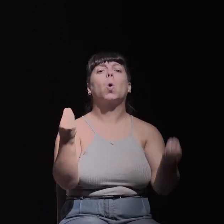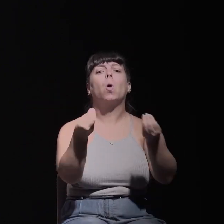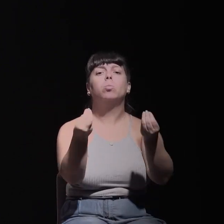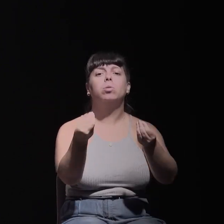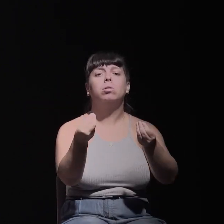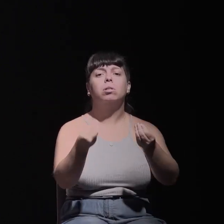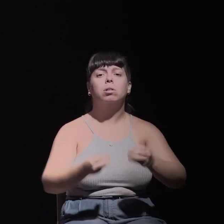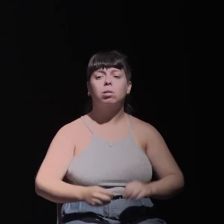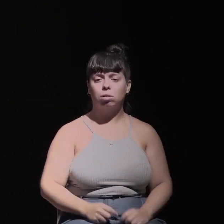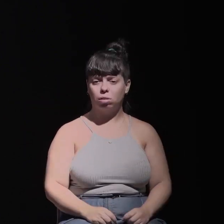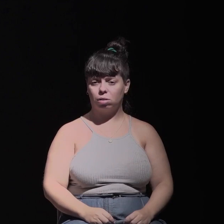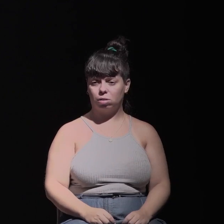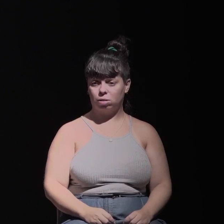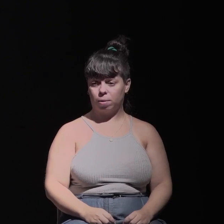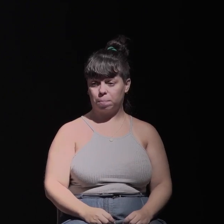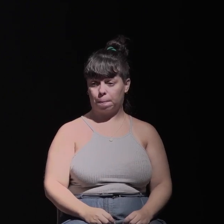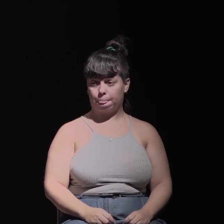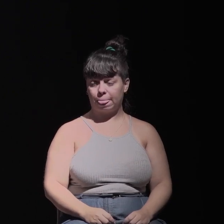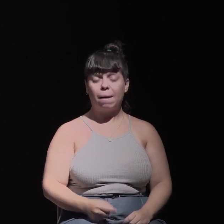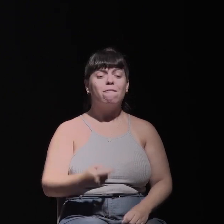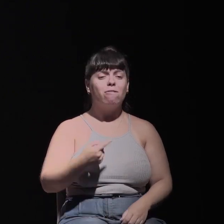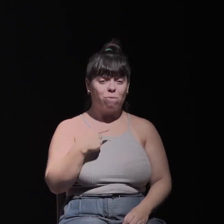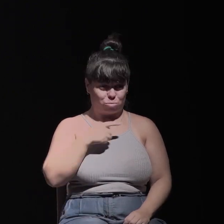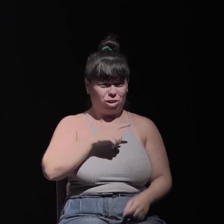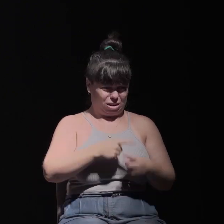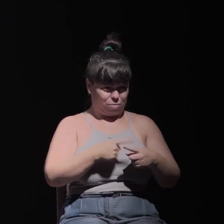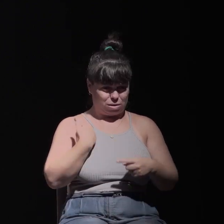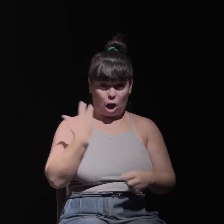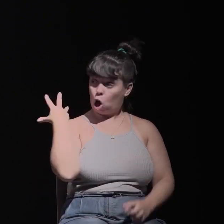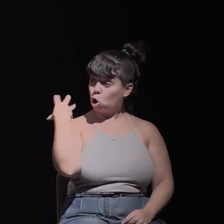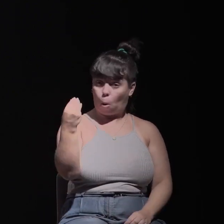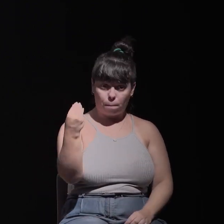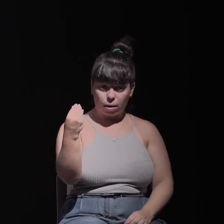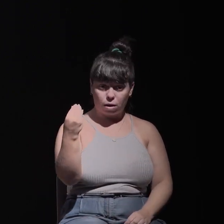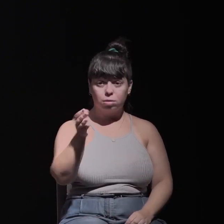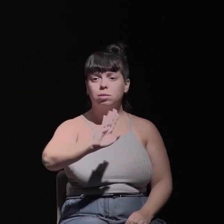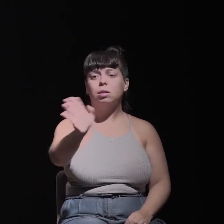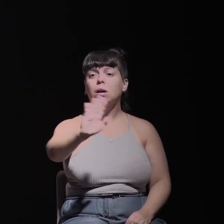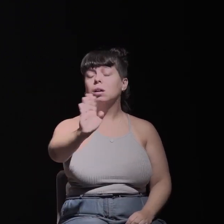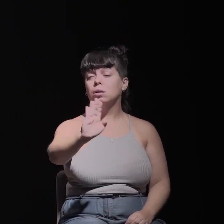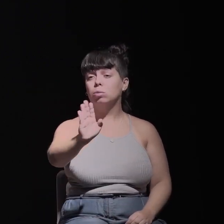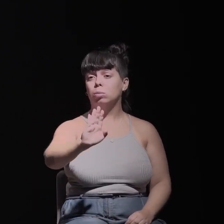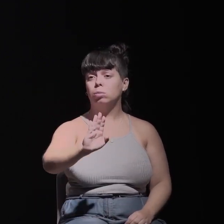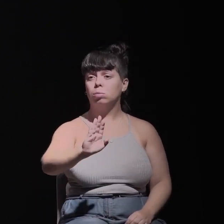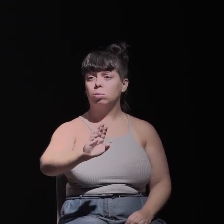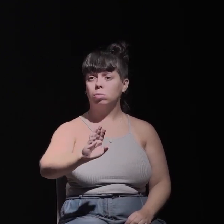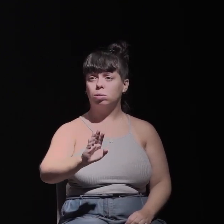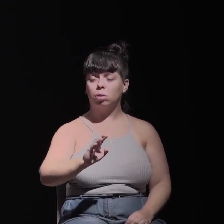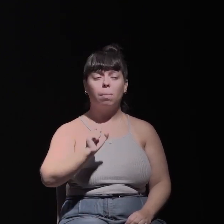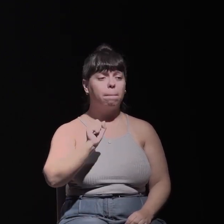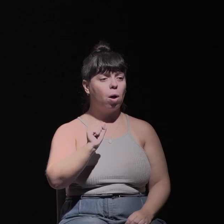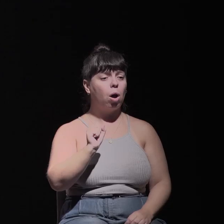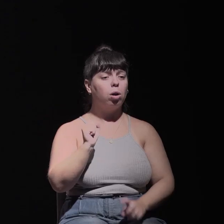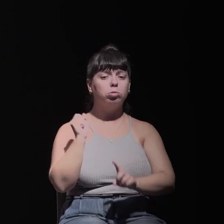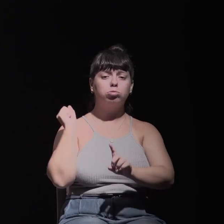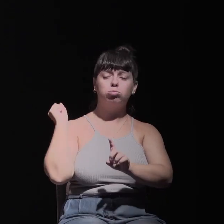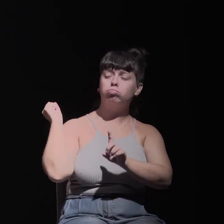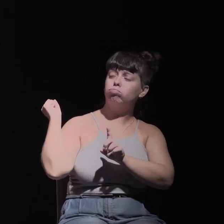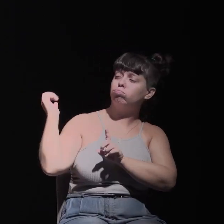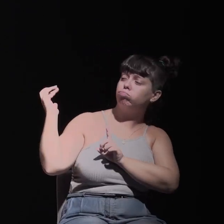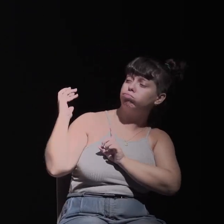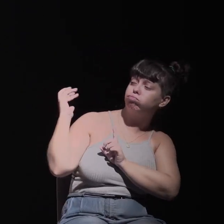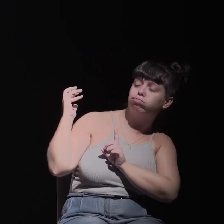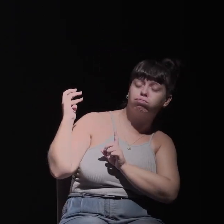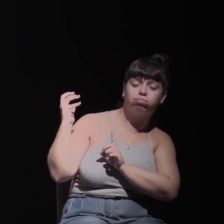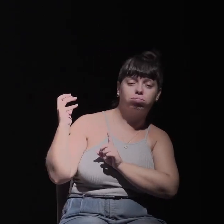preservar. Não para dizer que a gente vai fazer igual, mas porque a gente se influencia, se